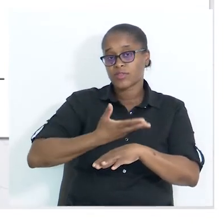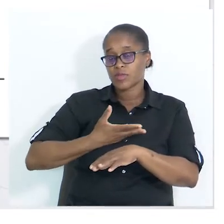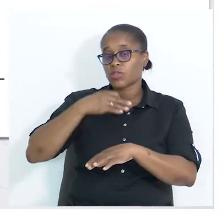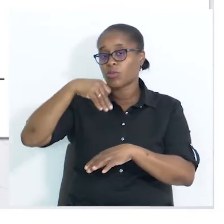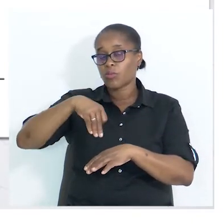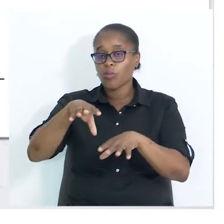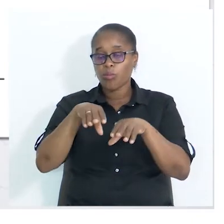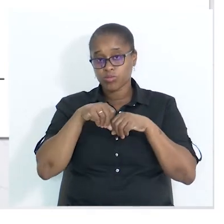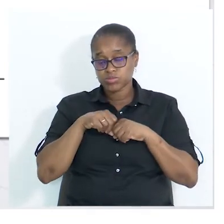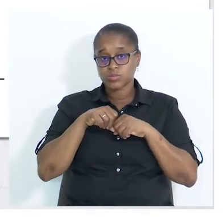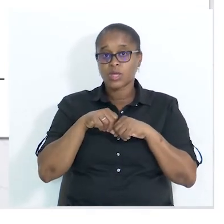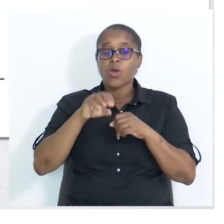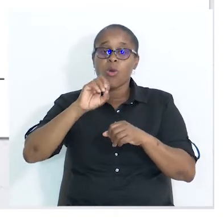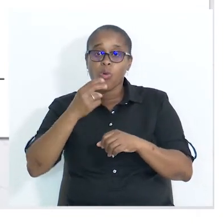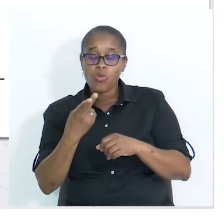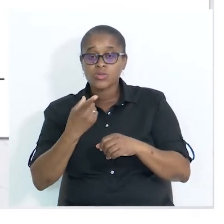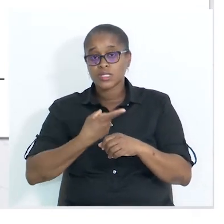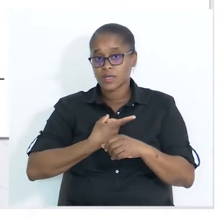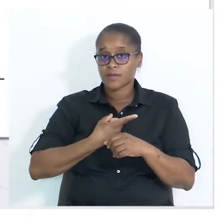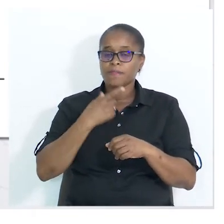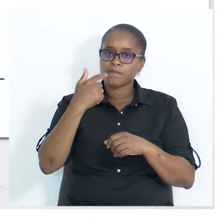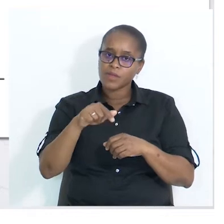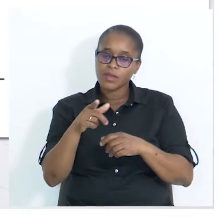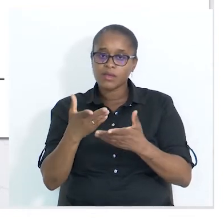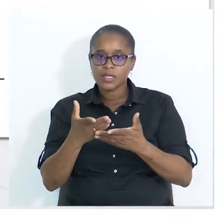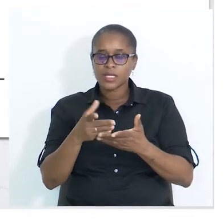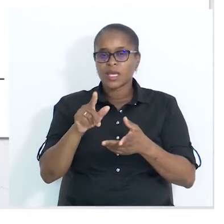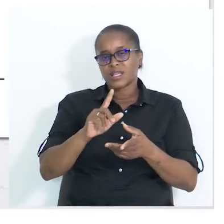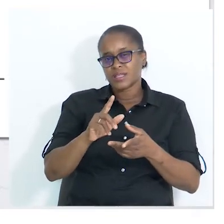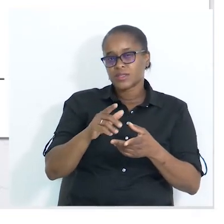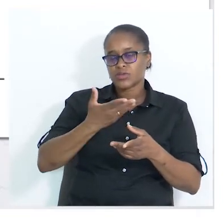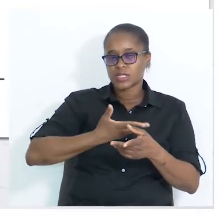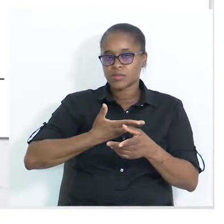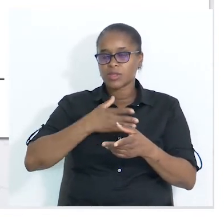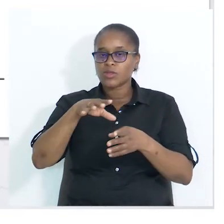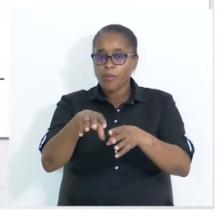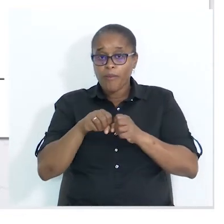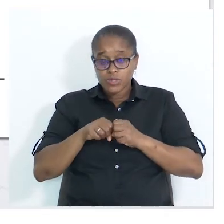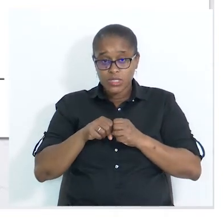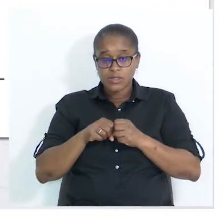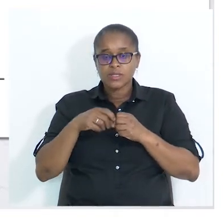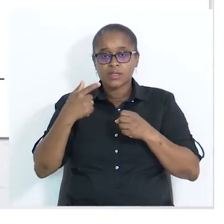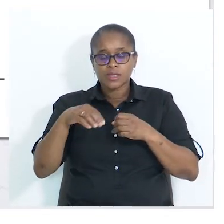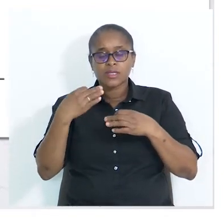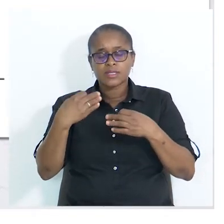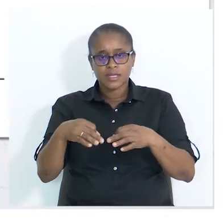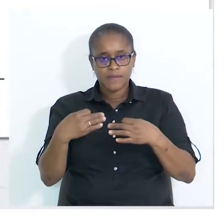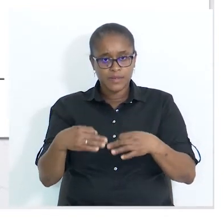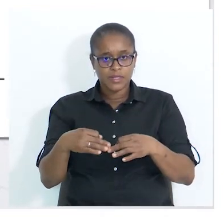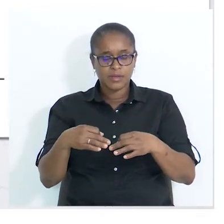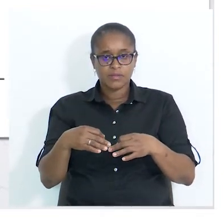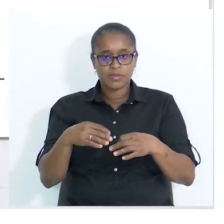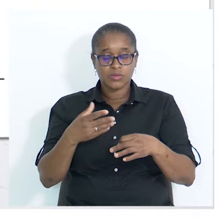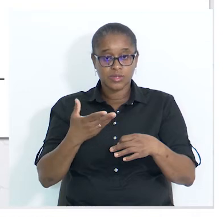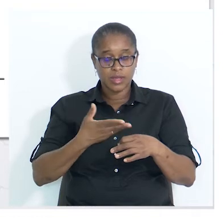possessivo. Ou seja, a linha de o determinante possessivo traz sempre um